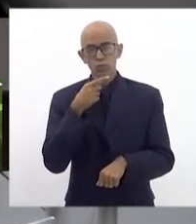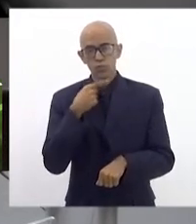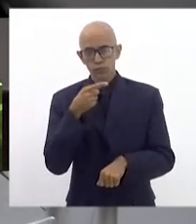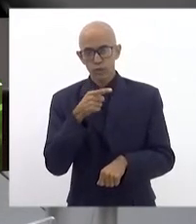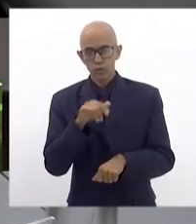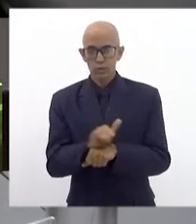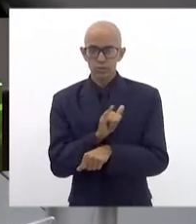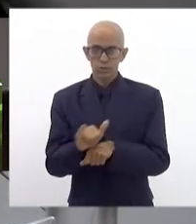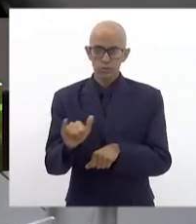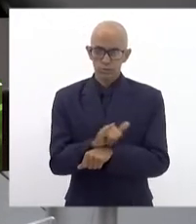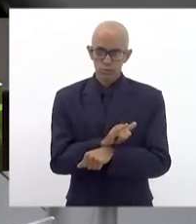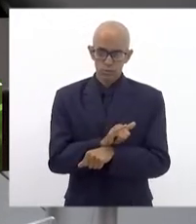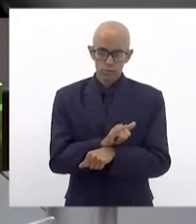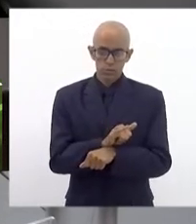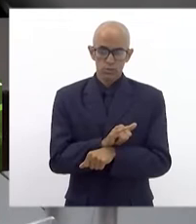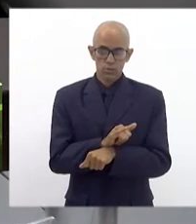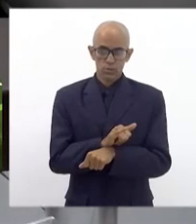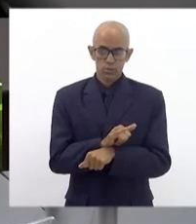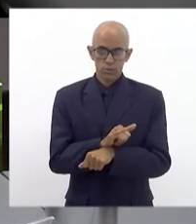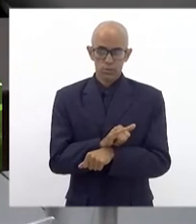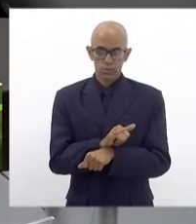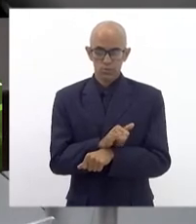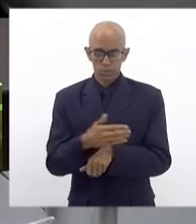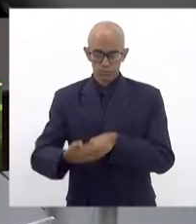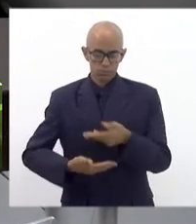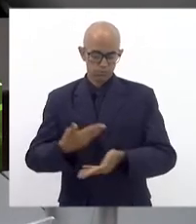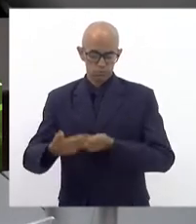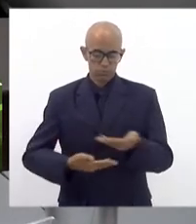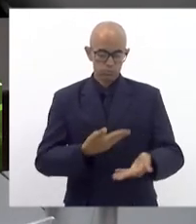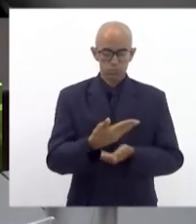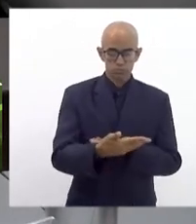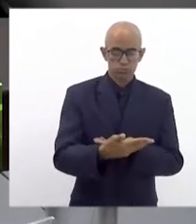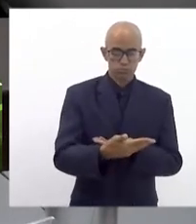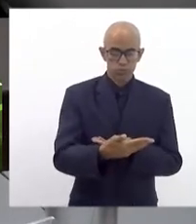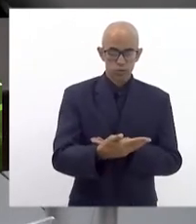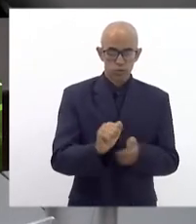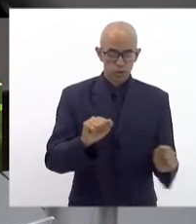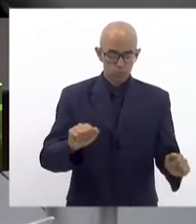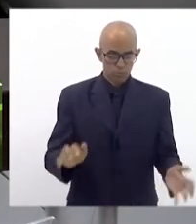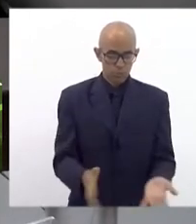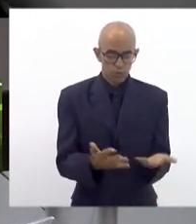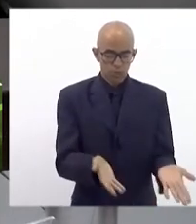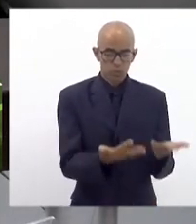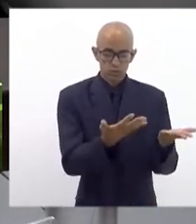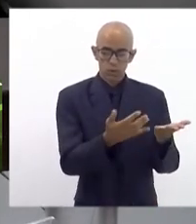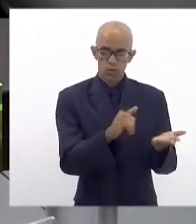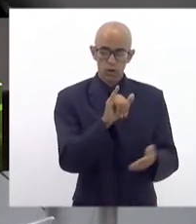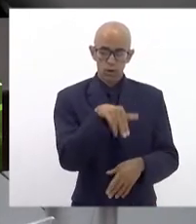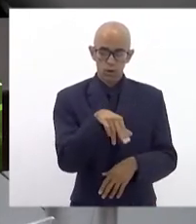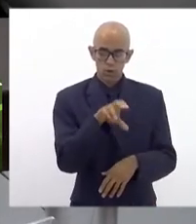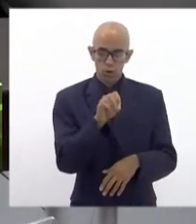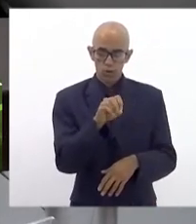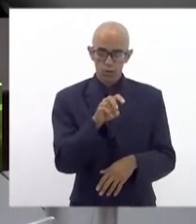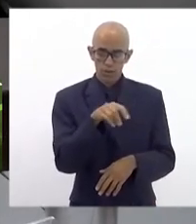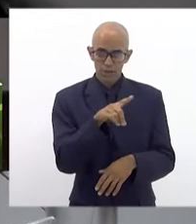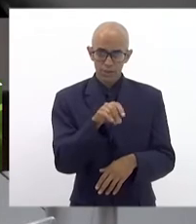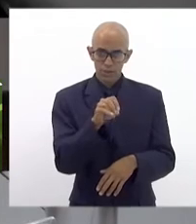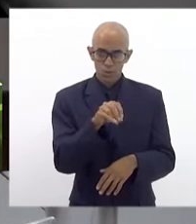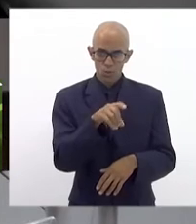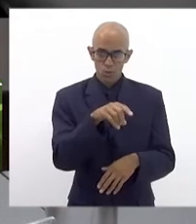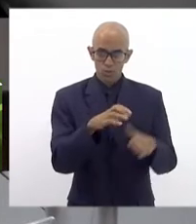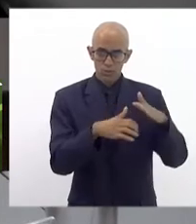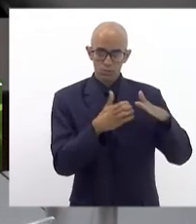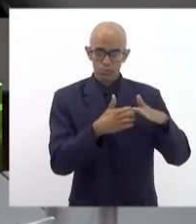instrumentos formais para a promoção da interação dos agentes promotores da inovação com as empresas do ecossistema local